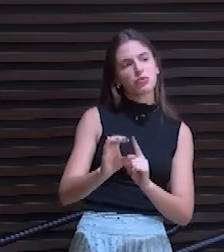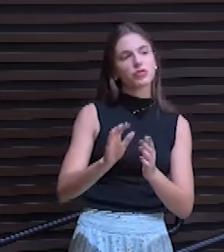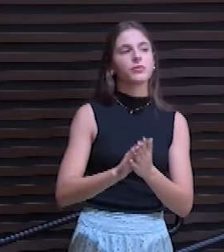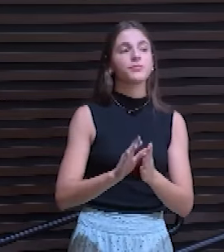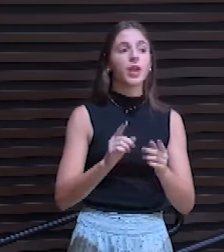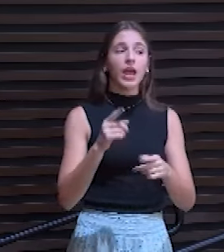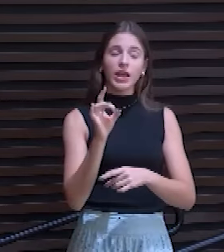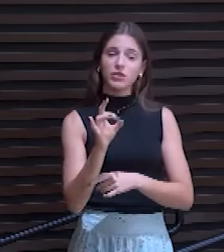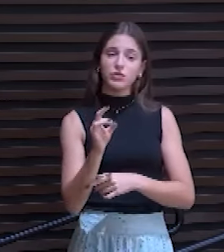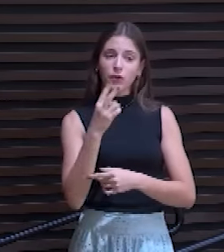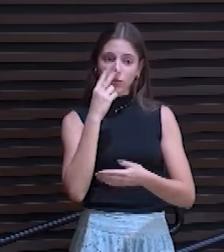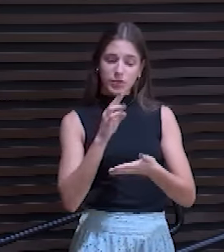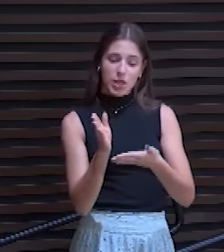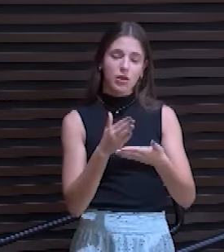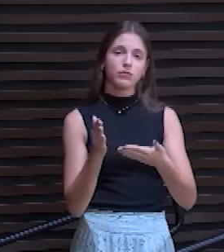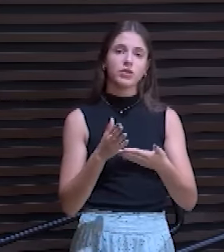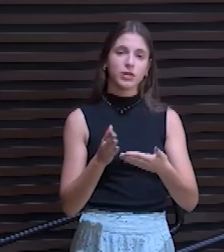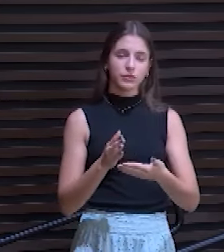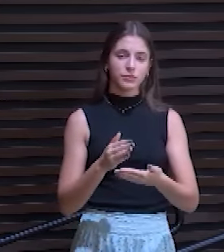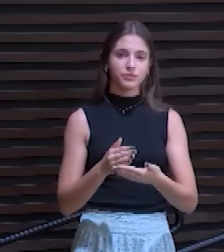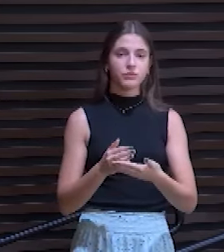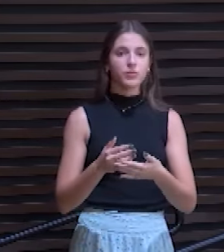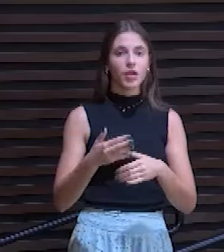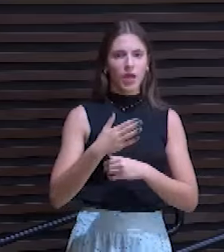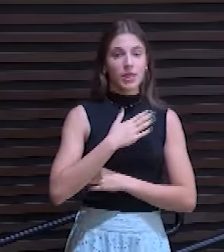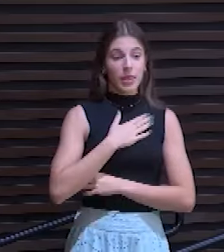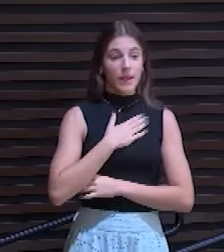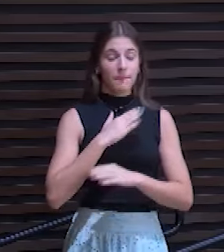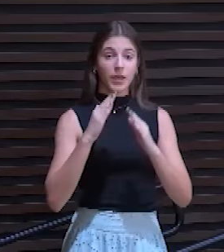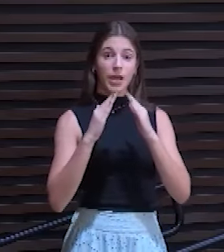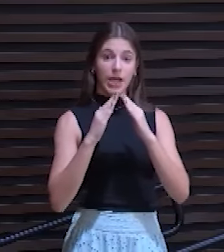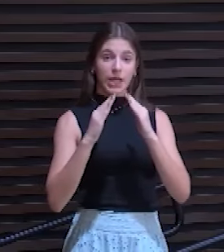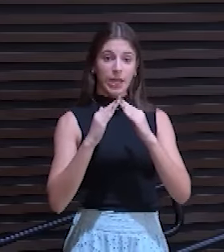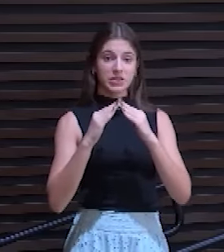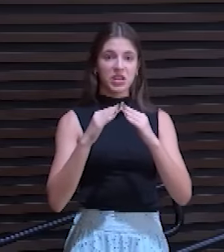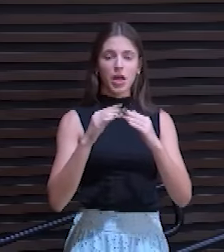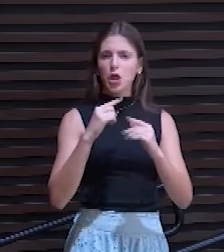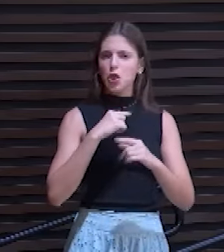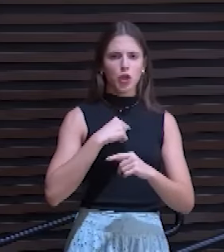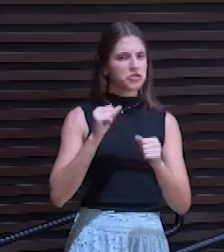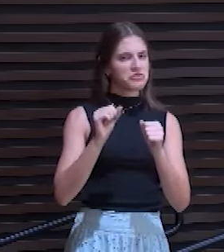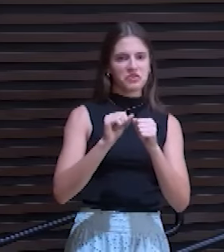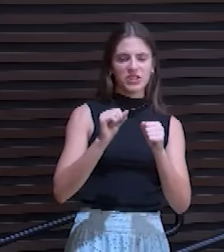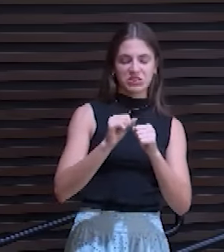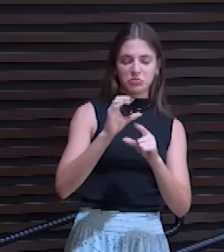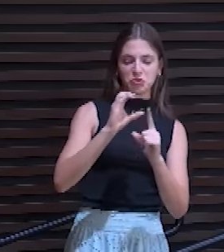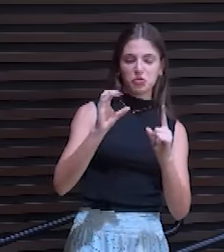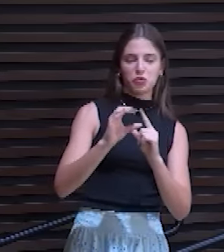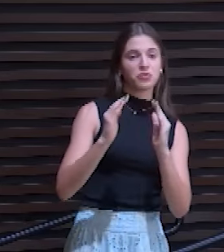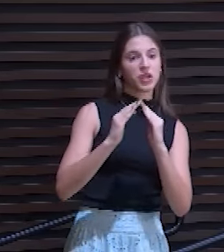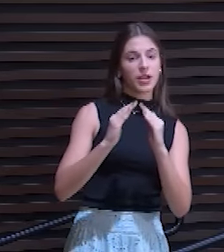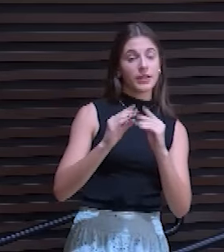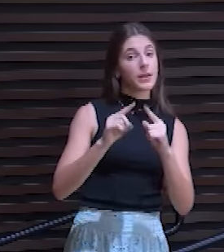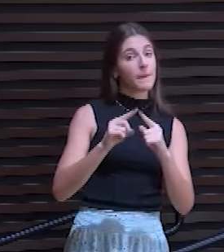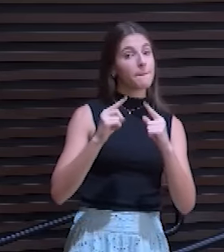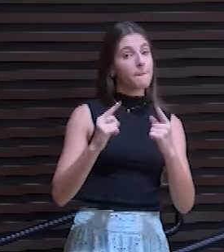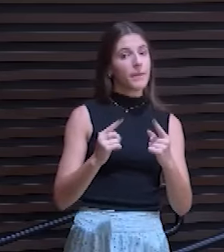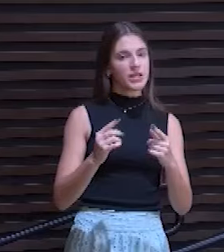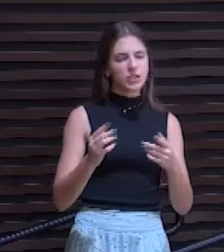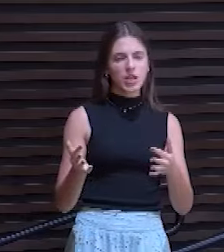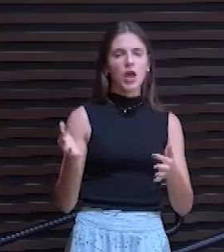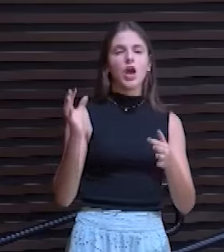culto doméstico. Mas toda noite eu lia um capítulo, toda noite, um